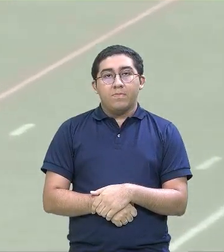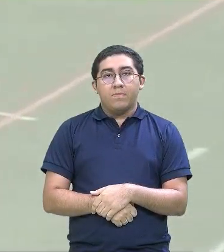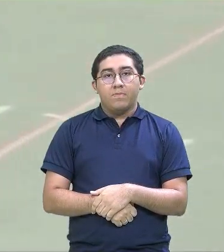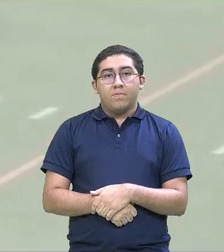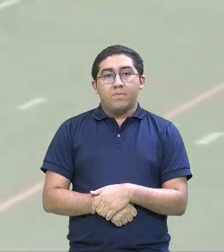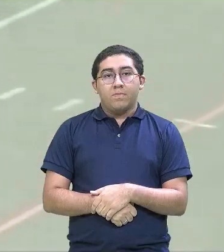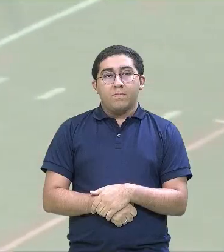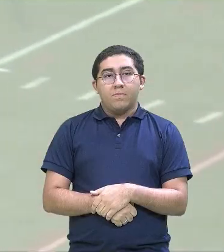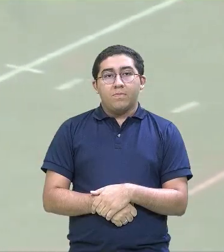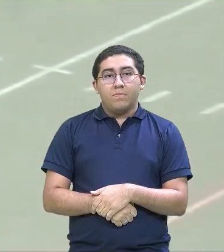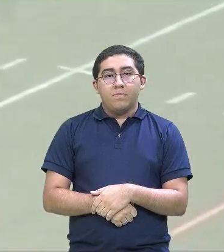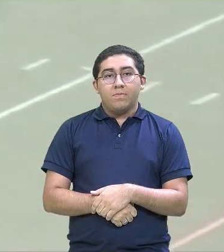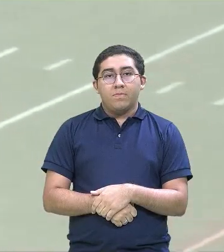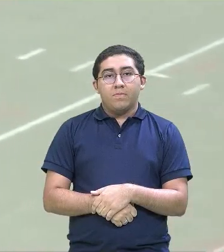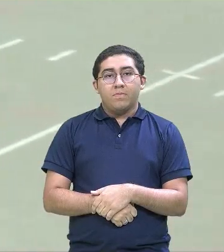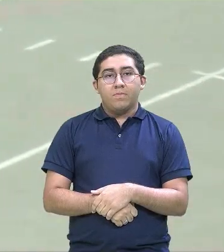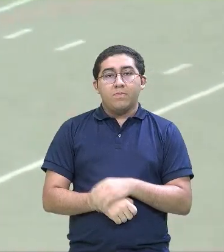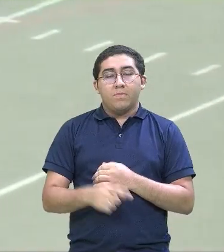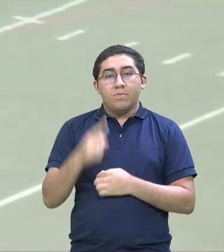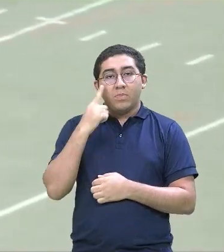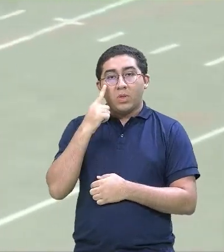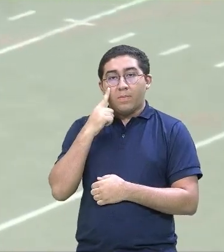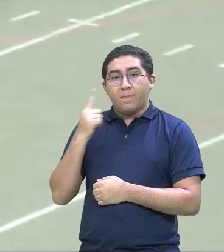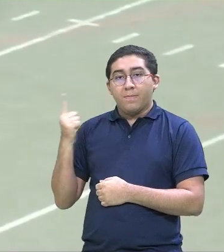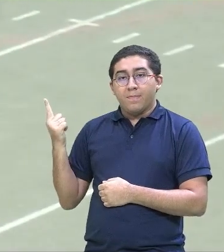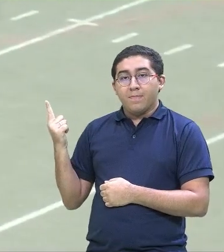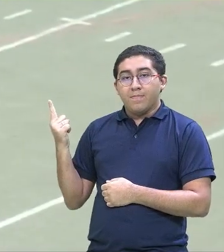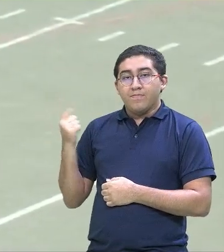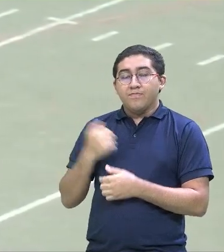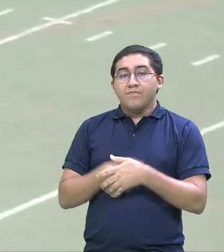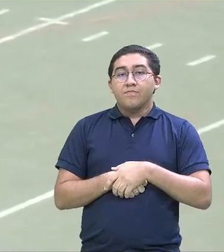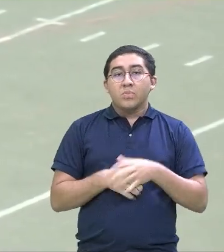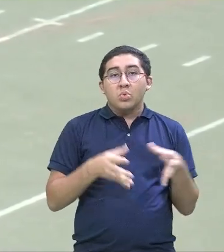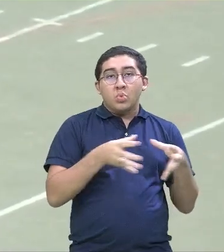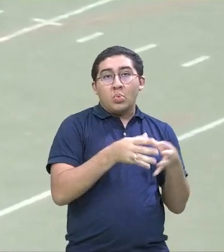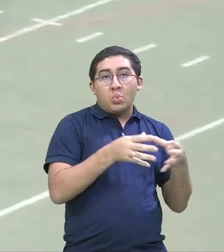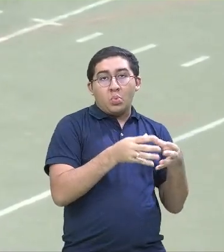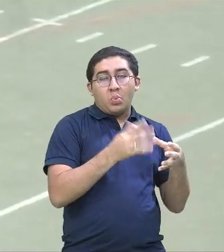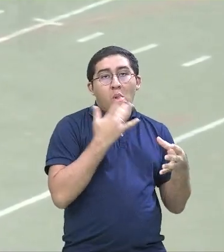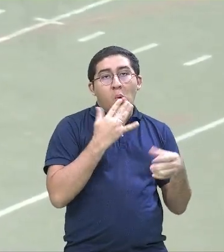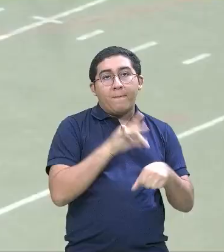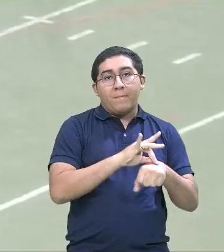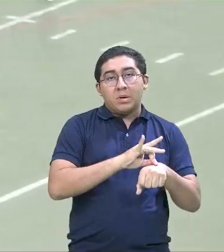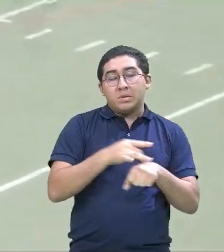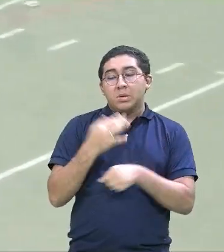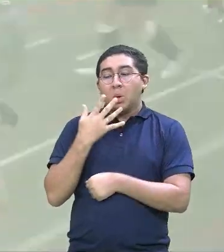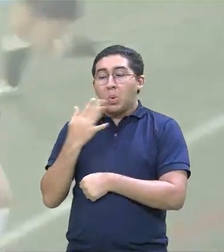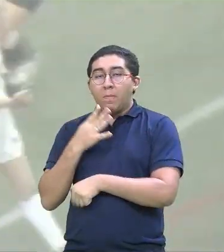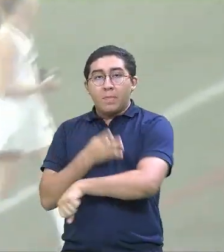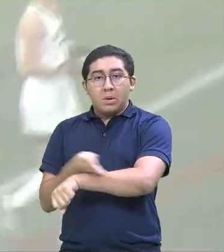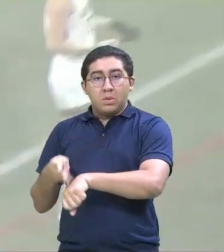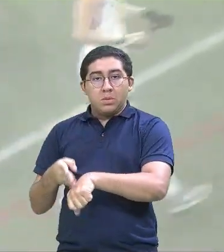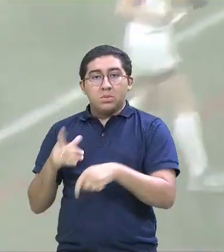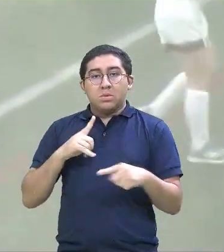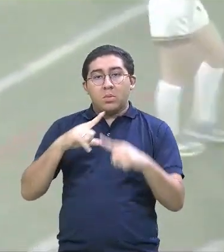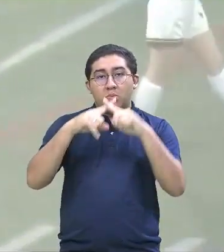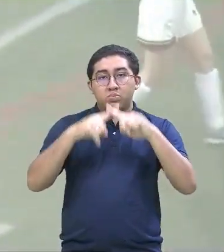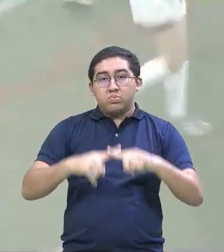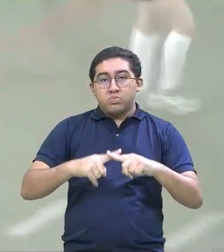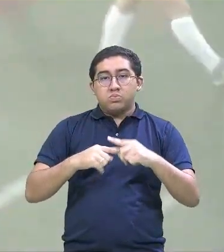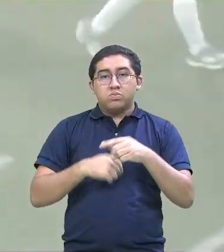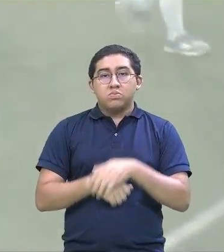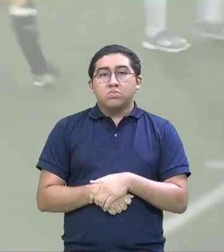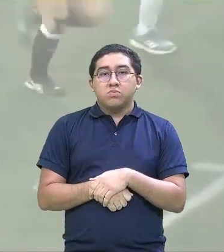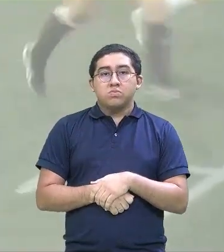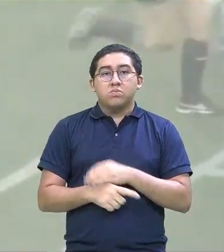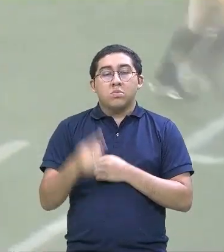Então nós podemos observar aí ó, o time preto contra o time branco, né? Tentando ali chegar,